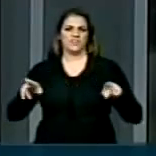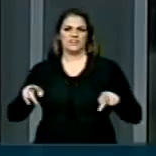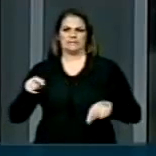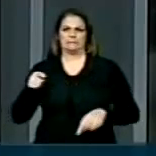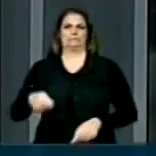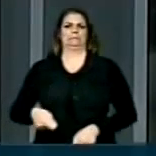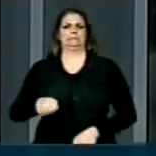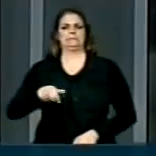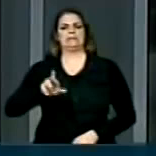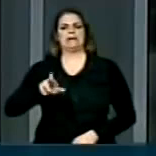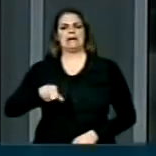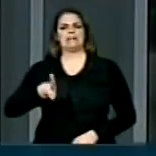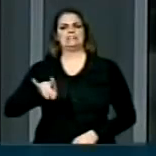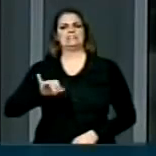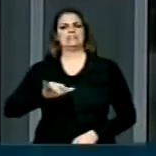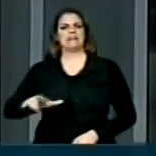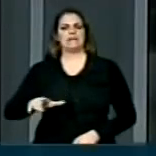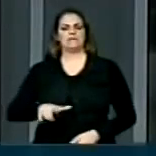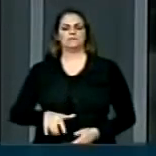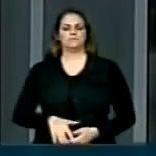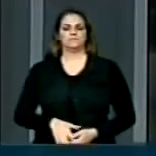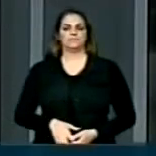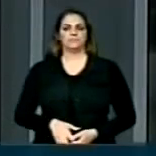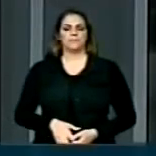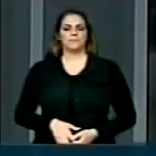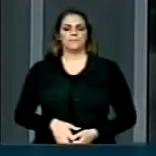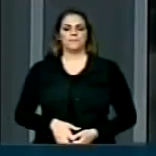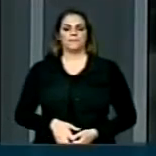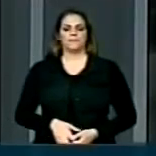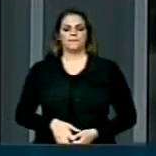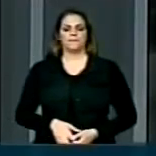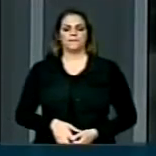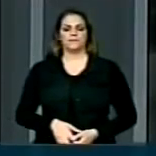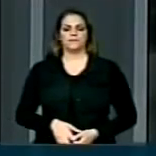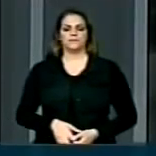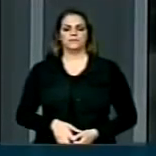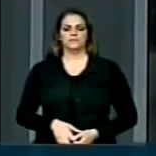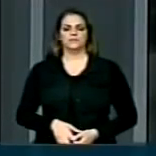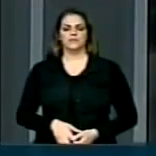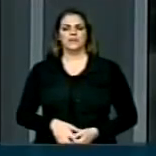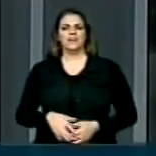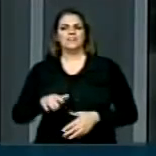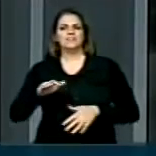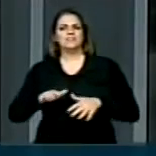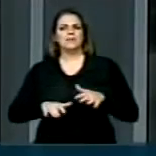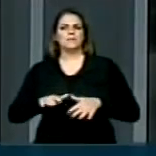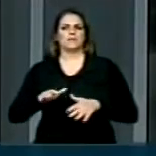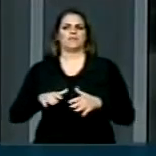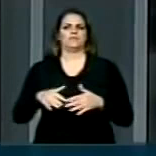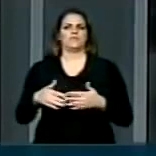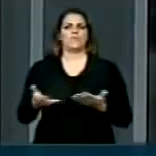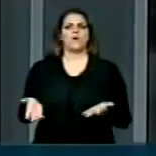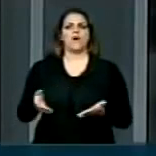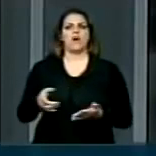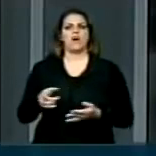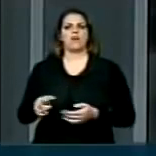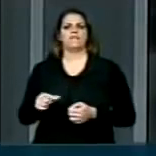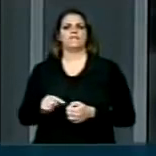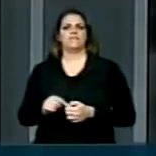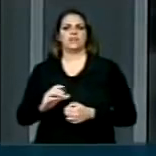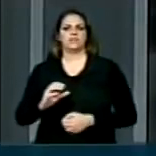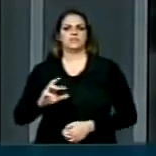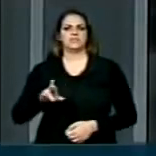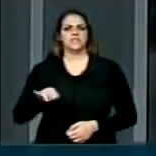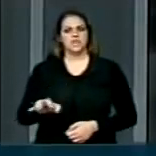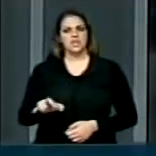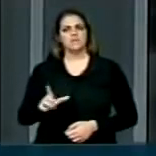radicalizar. A PEC permite que, a depender da gravidade do crime, o menor seja processado